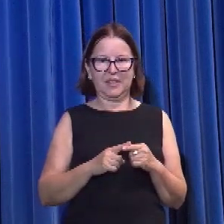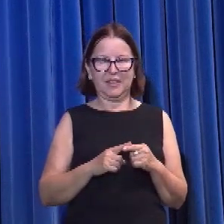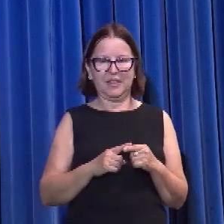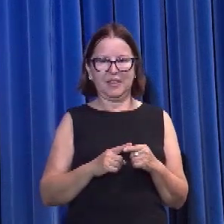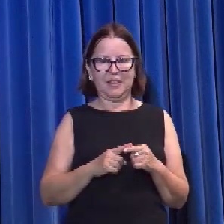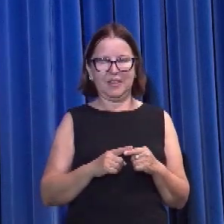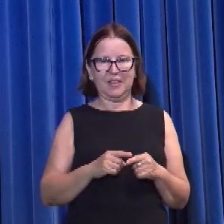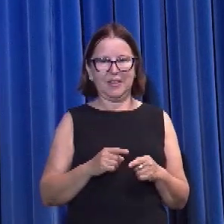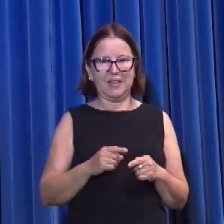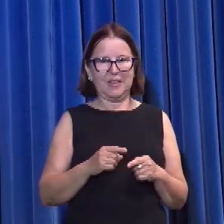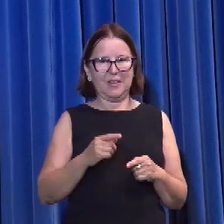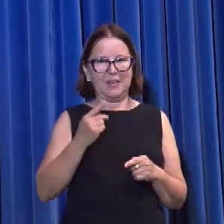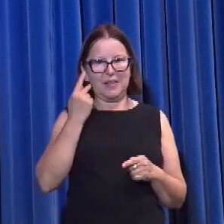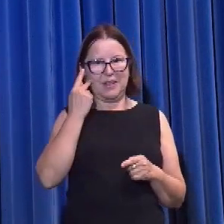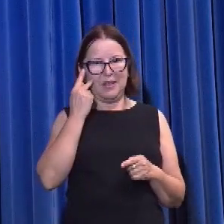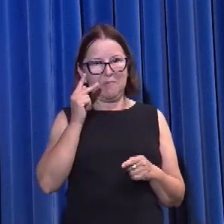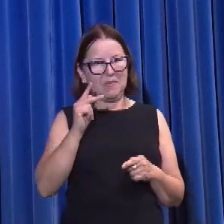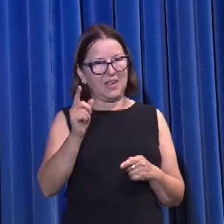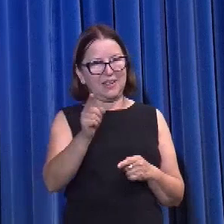da graça.